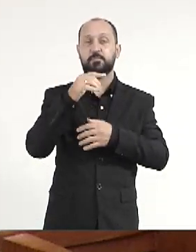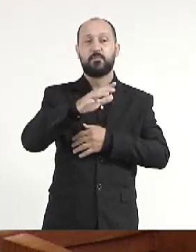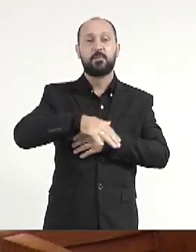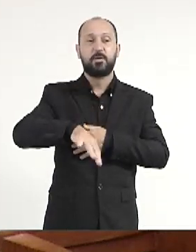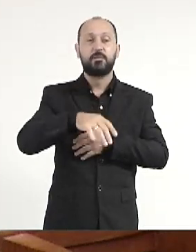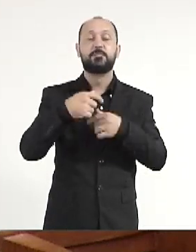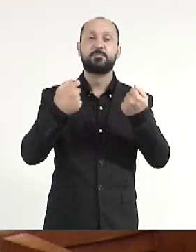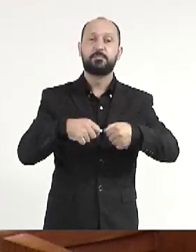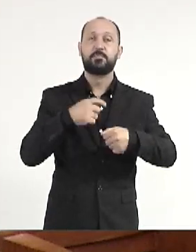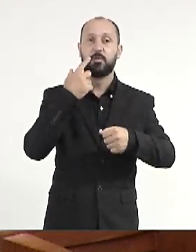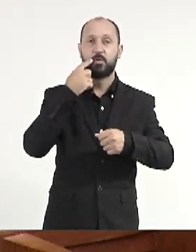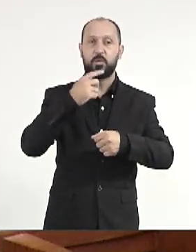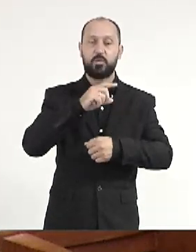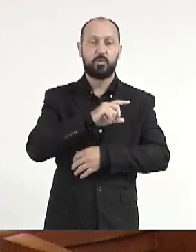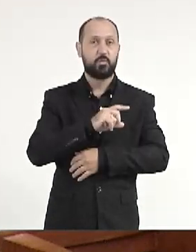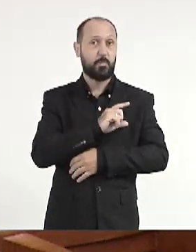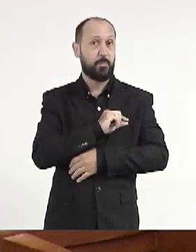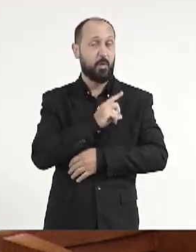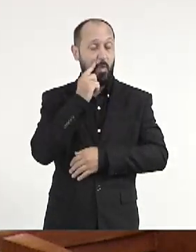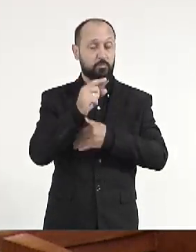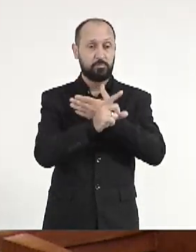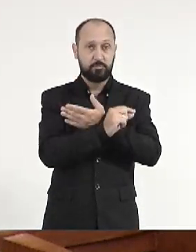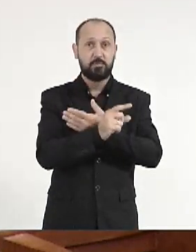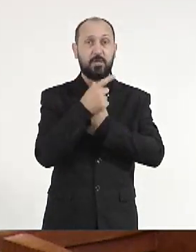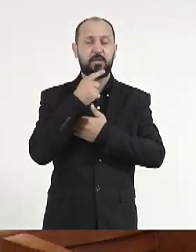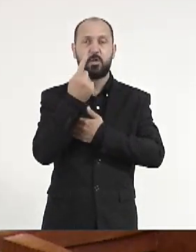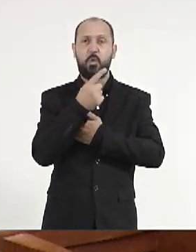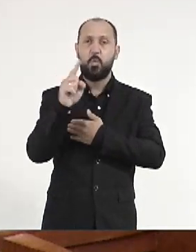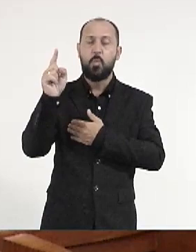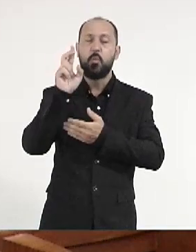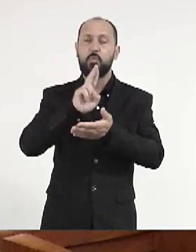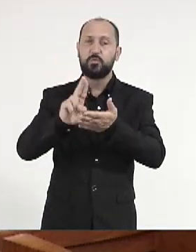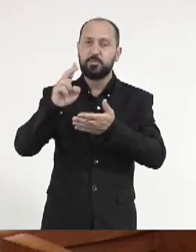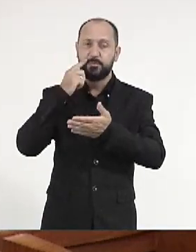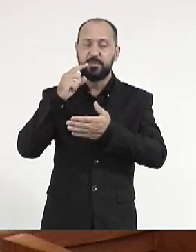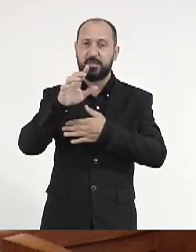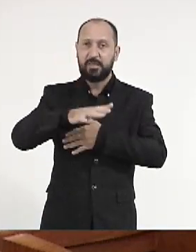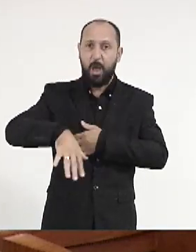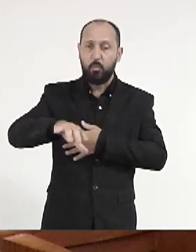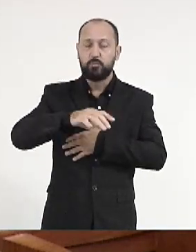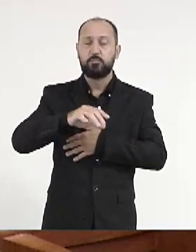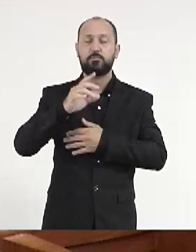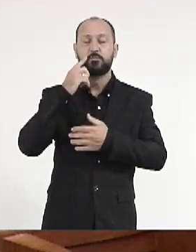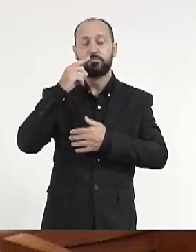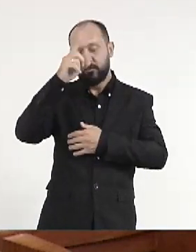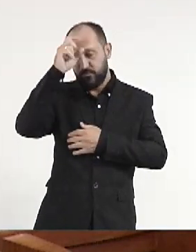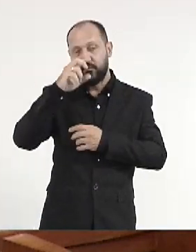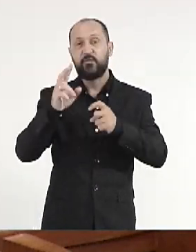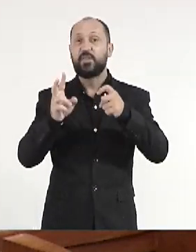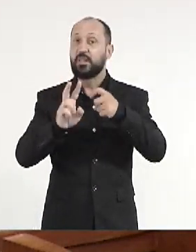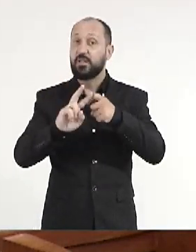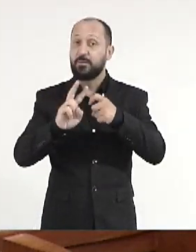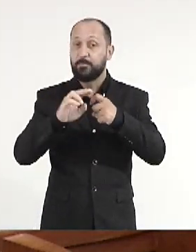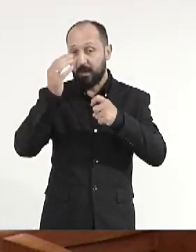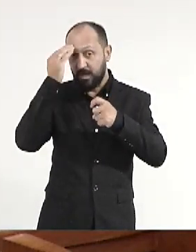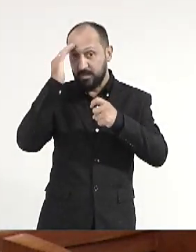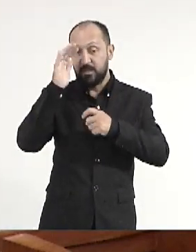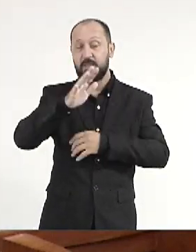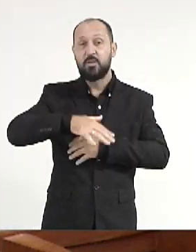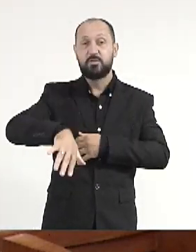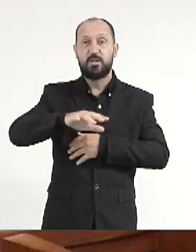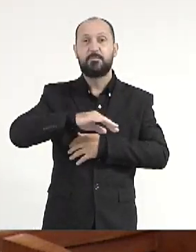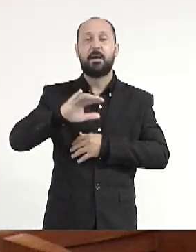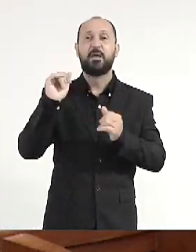meio ambiente e do Pantanal. Que lá tenha um hospital universitário, um hospital veterinário para poder atender os